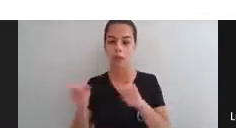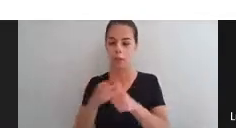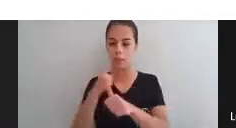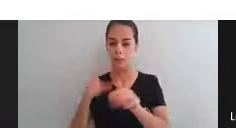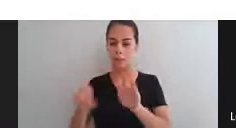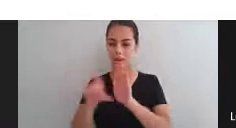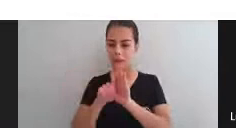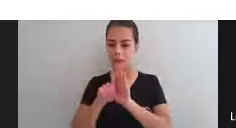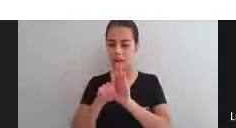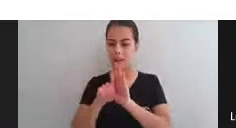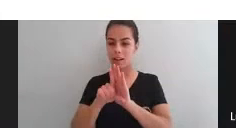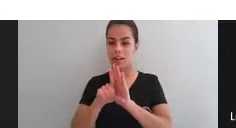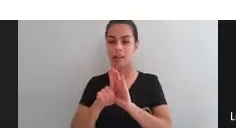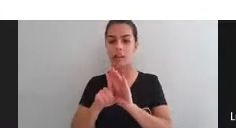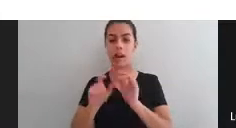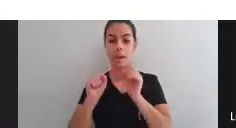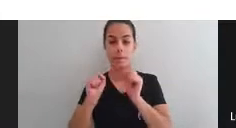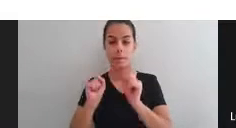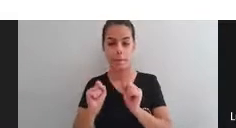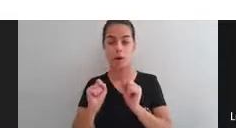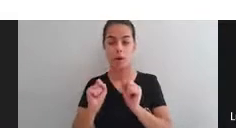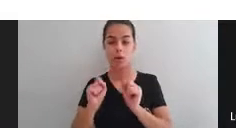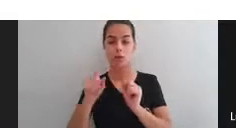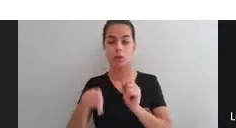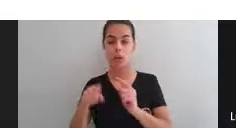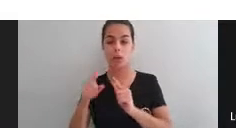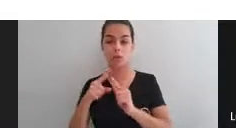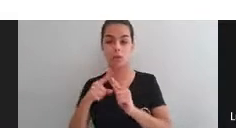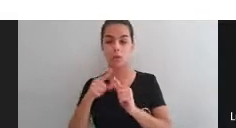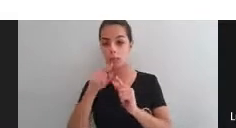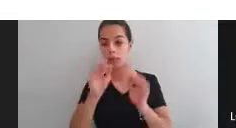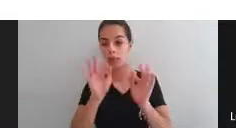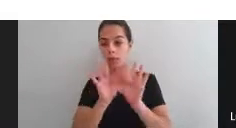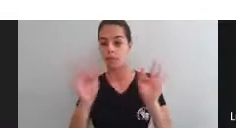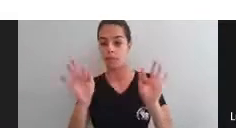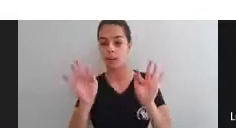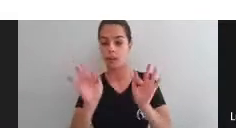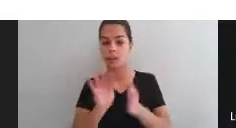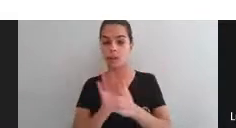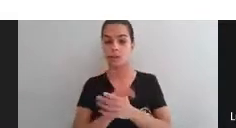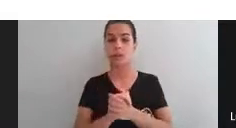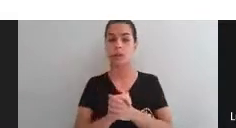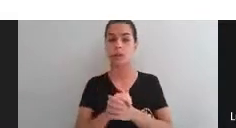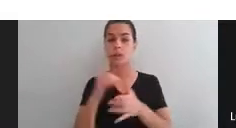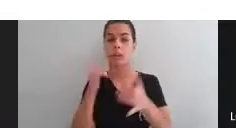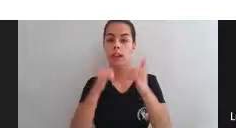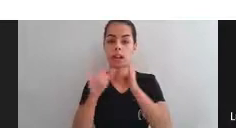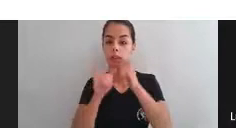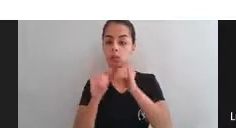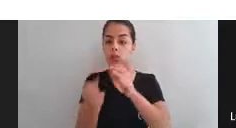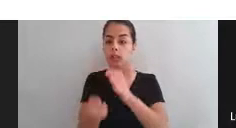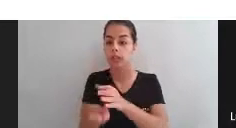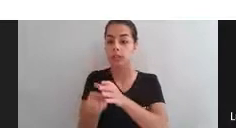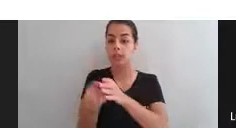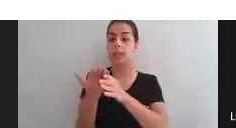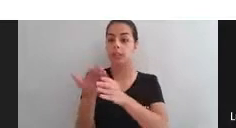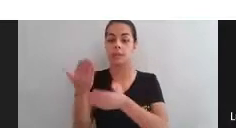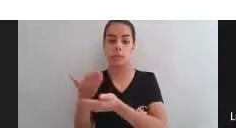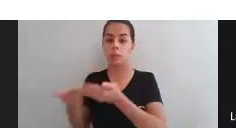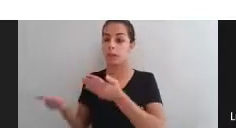uma expressão, pode ser expressa por essa frase aqui, que a energia não se cria nem se